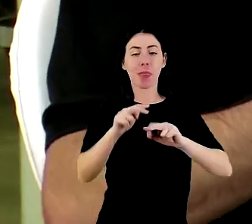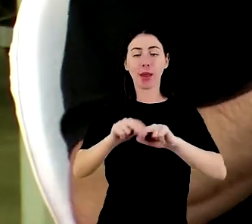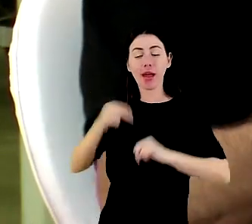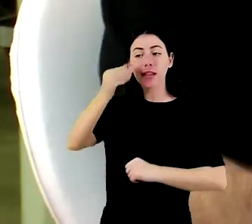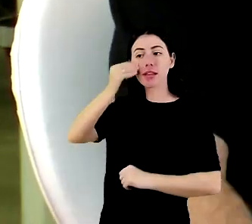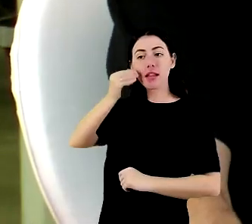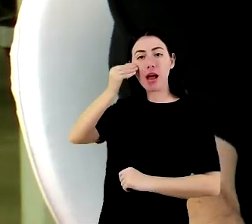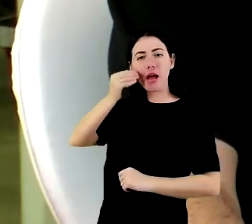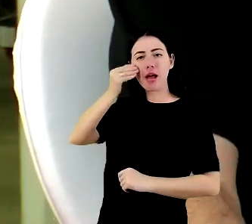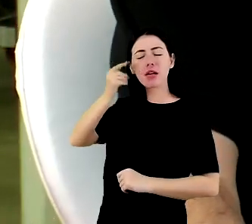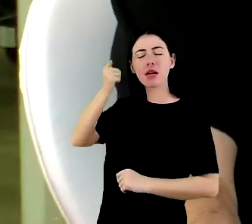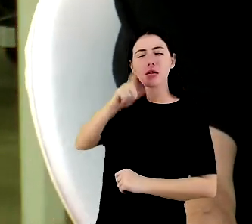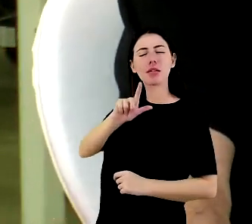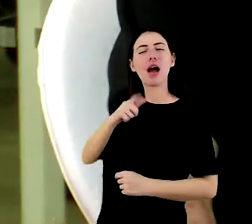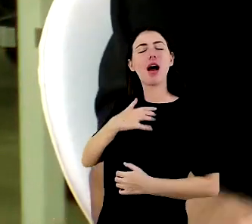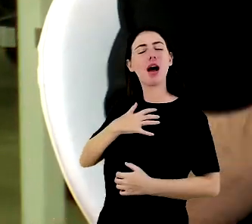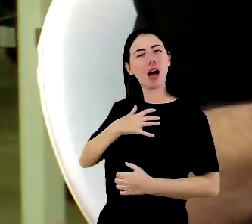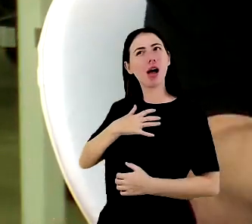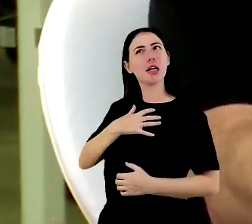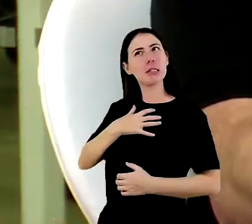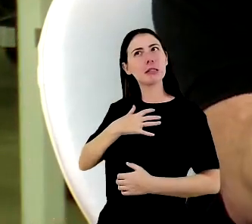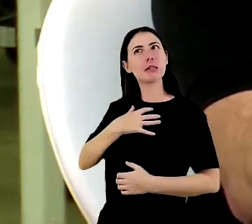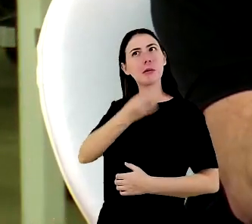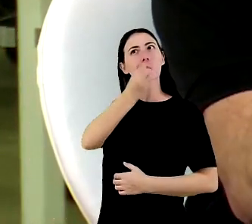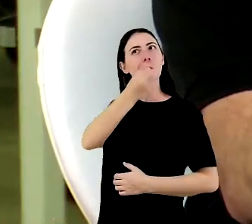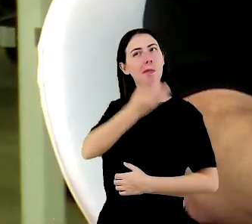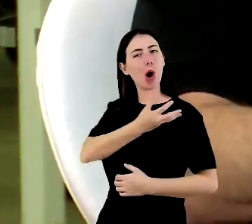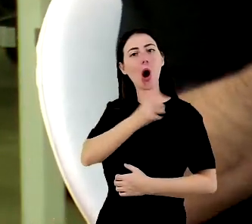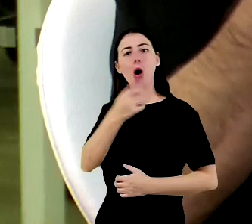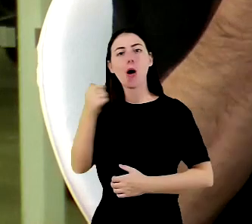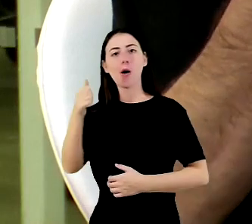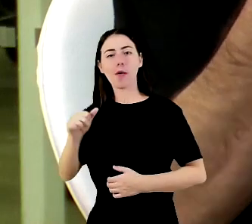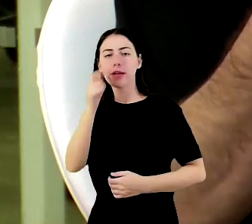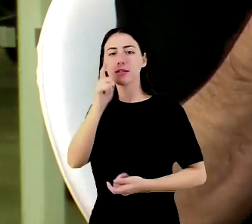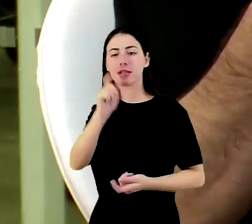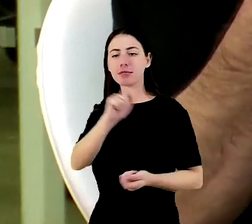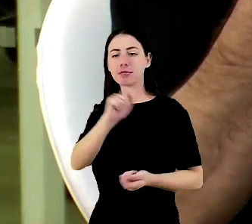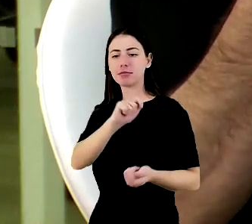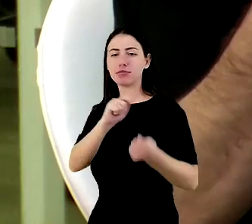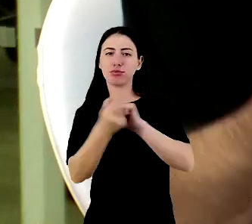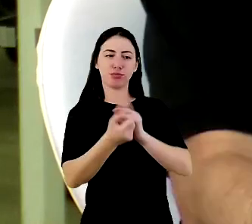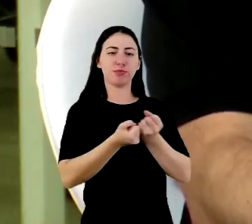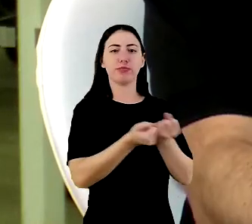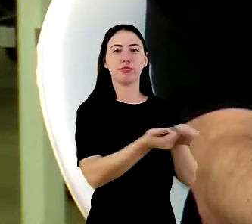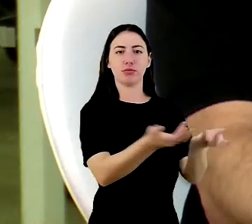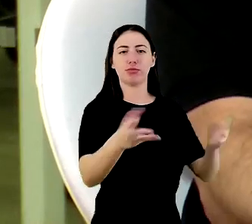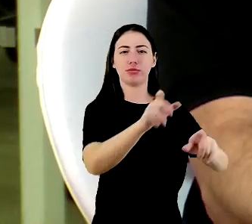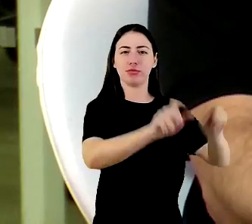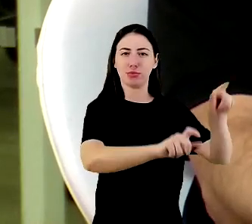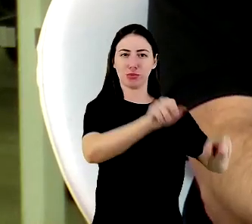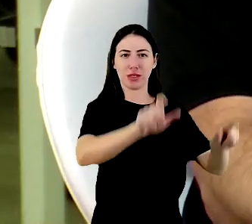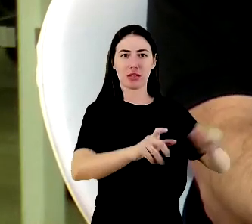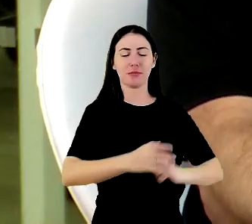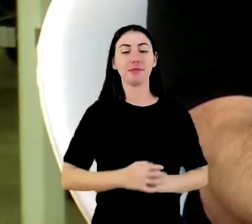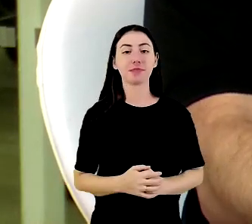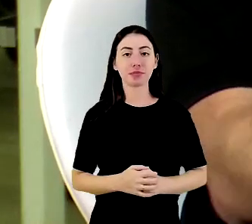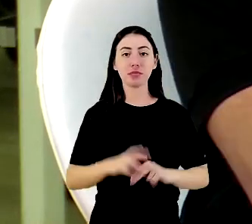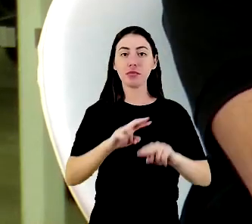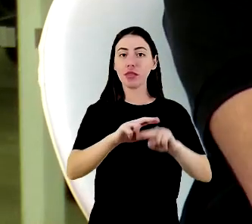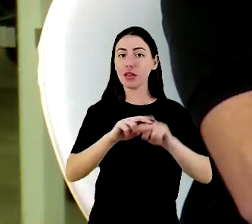ter um melhor atendimento. Então, é a curiosidade, a pesquisa, é se colocar no sapato do